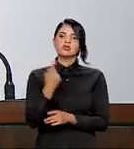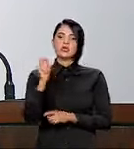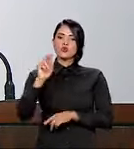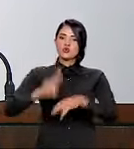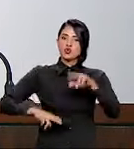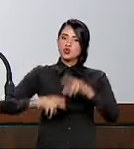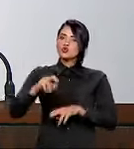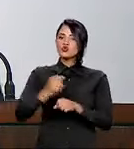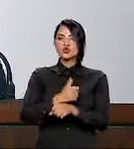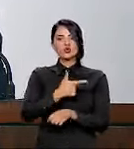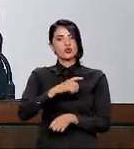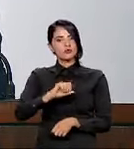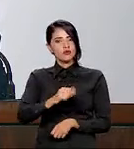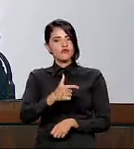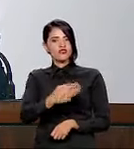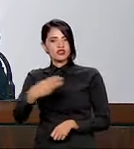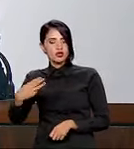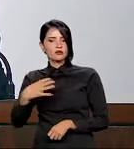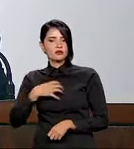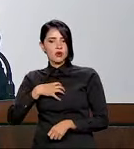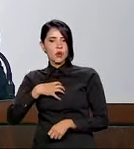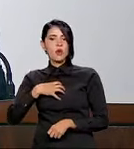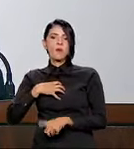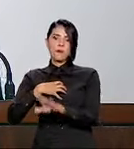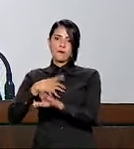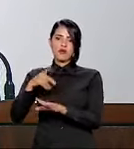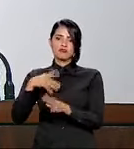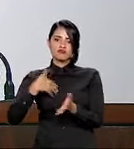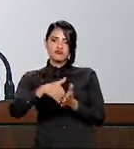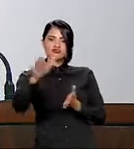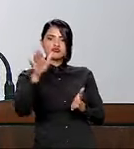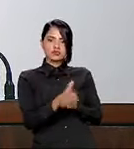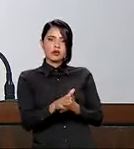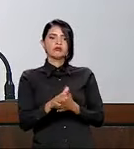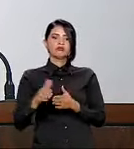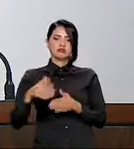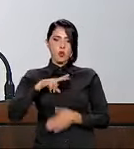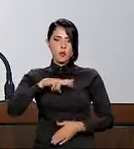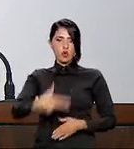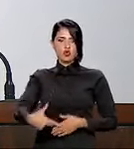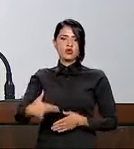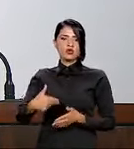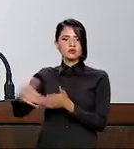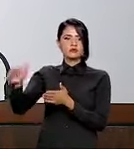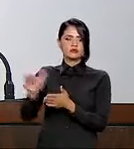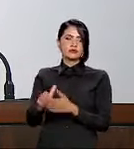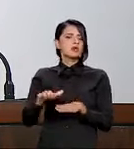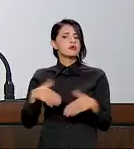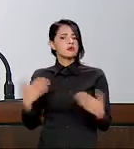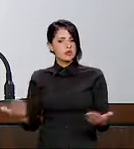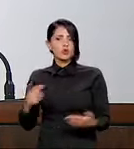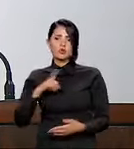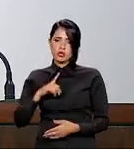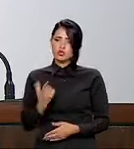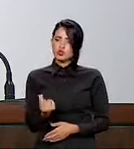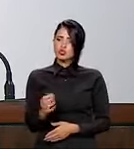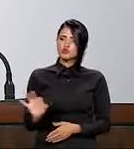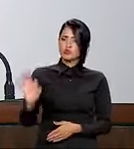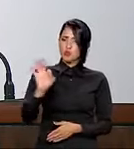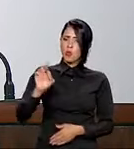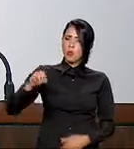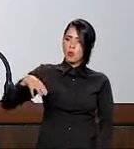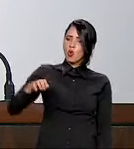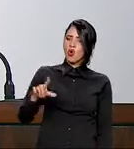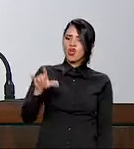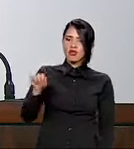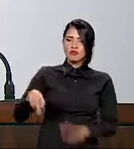de 2023 com os baianos expulsando os portugueses. Então, ter moeda, a moeda